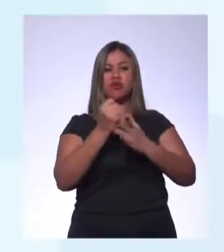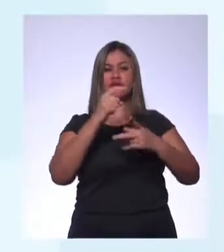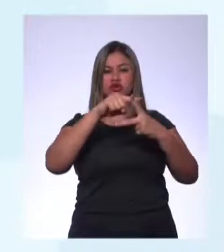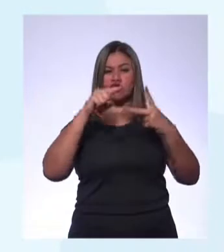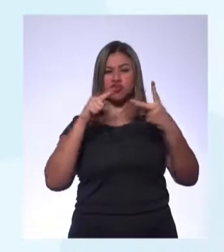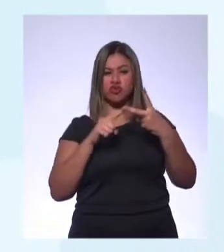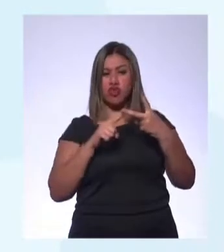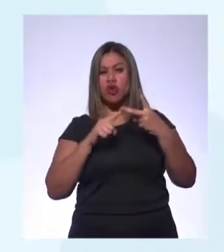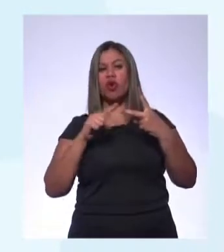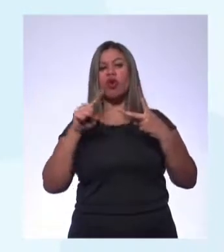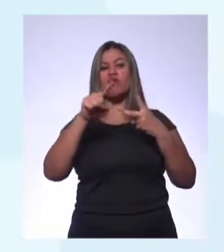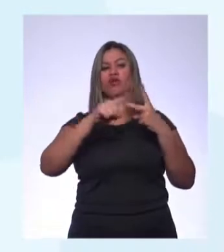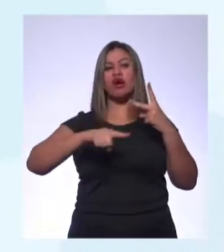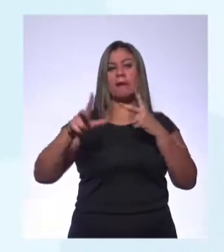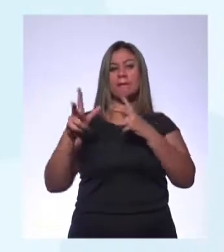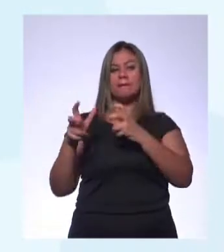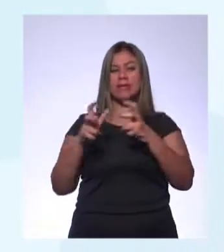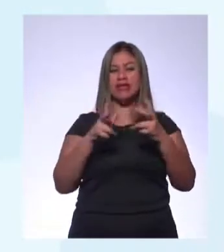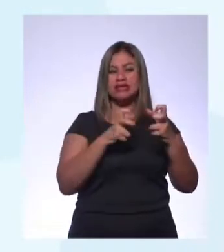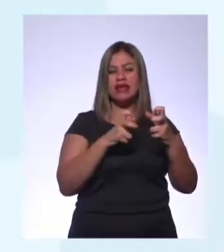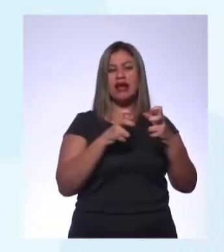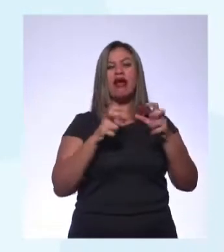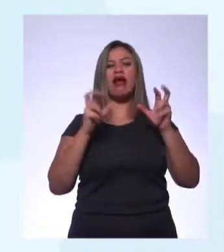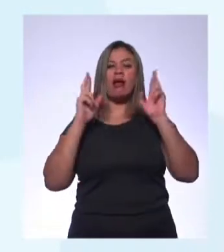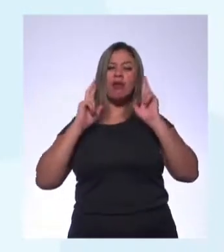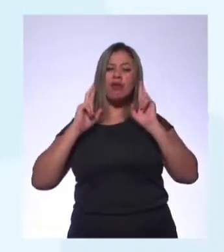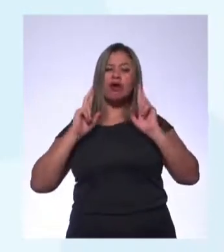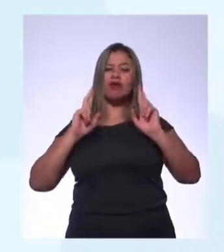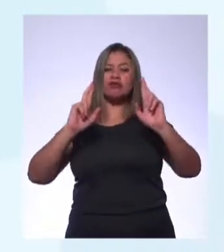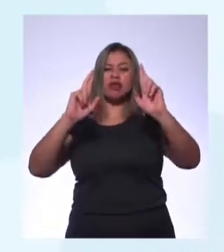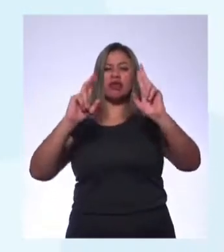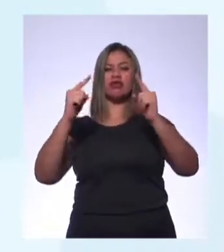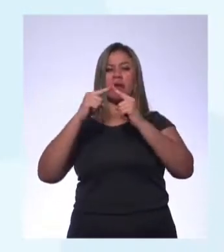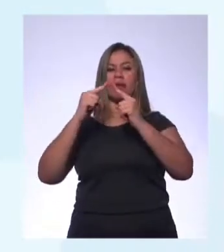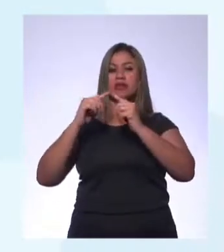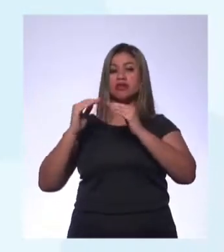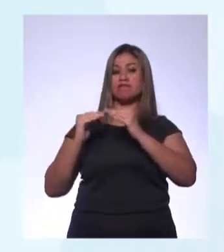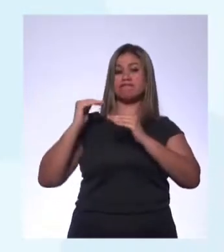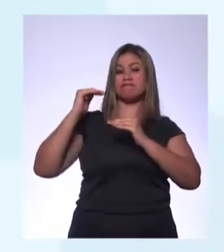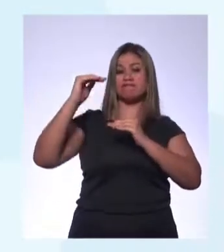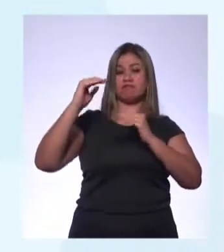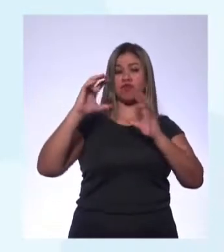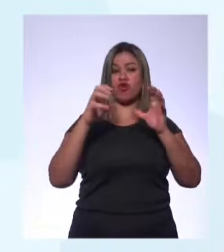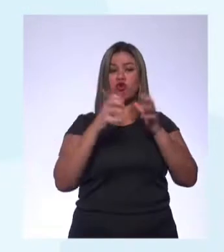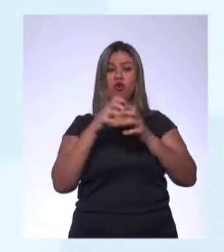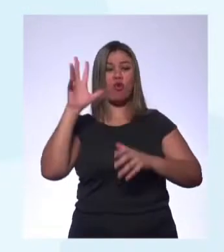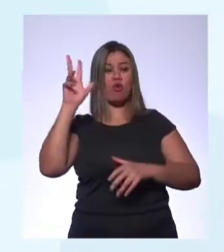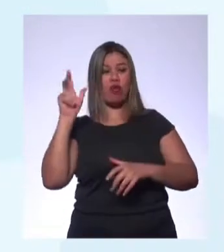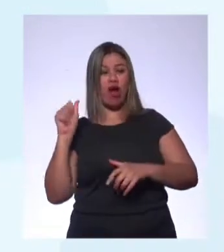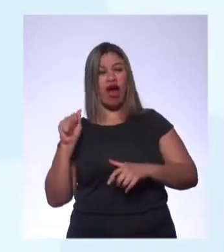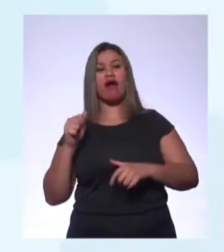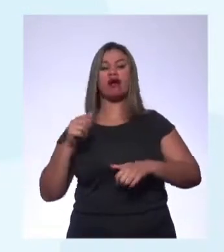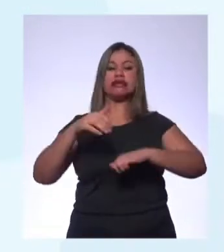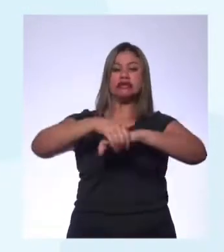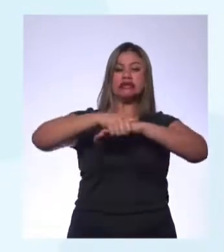é possível identificar as noções de respeito à soberania dos povos africanos e